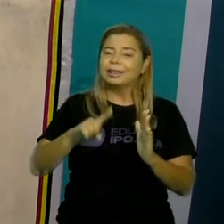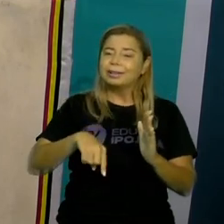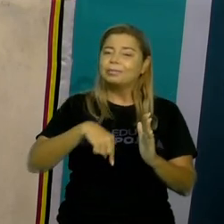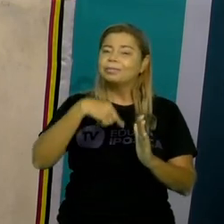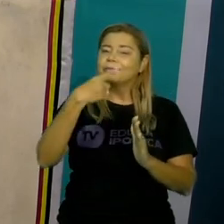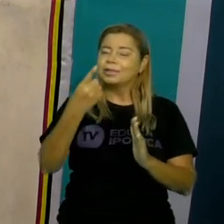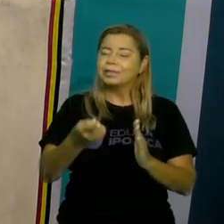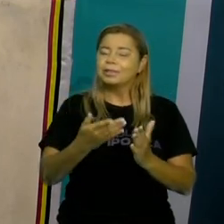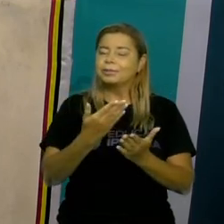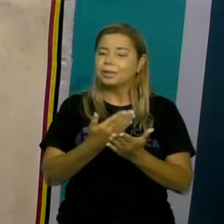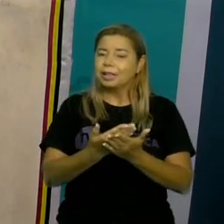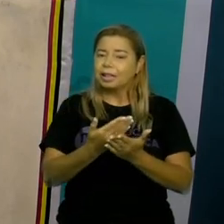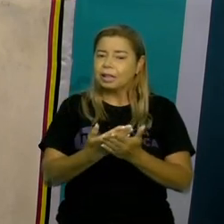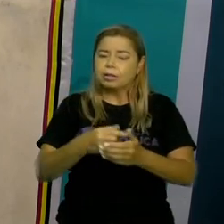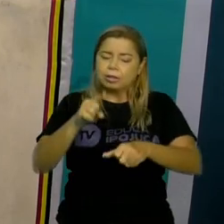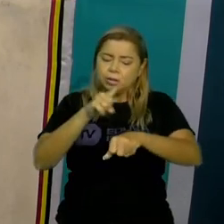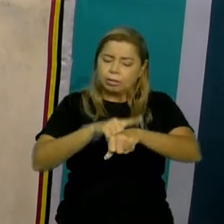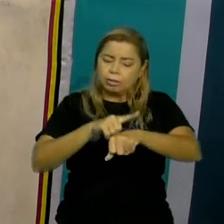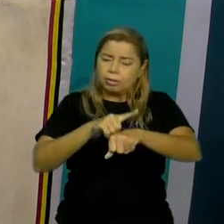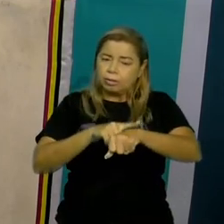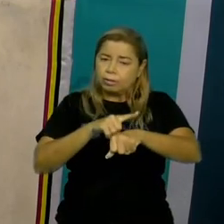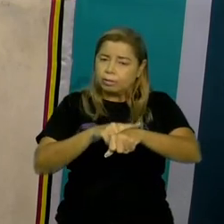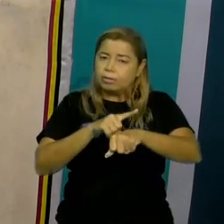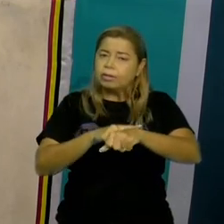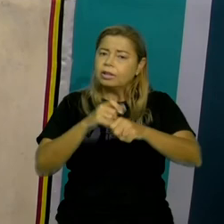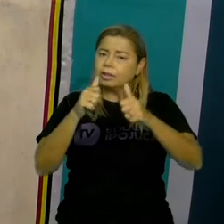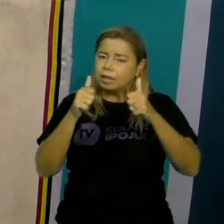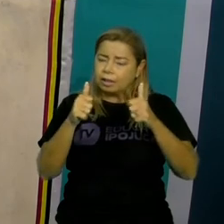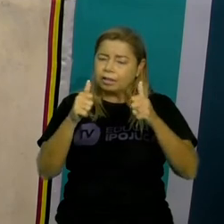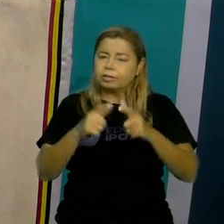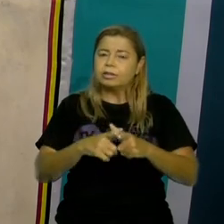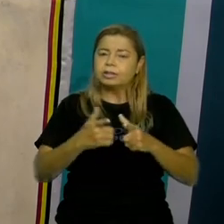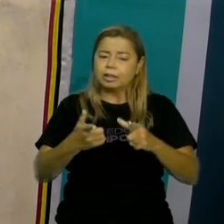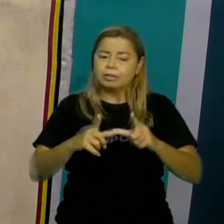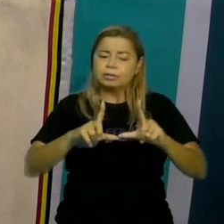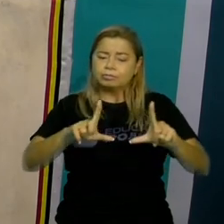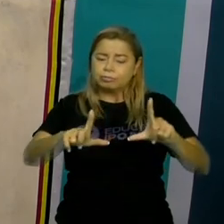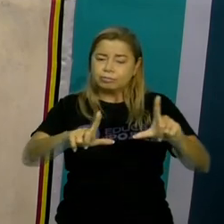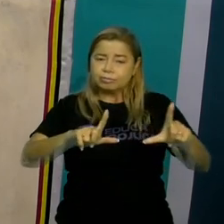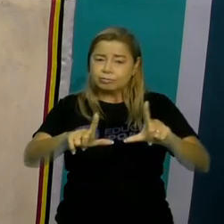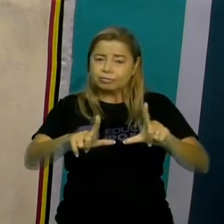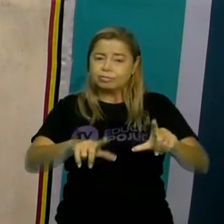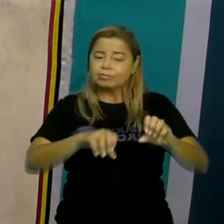no mesmo horário, tá certo? No mesmo canal, para